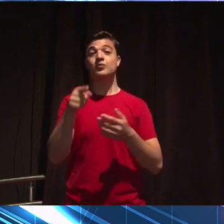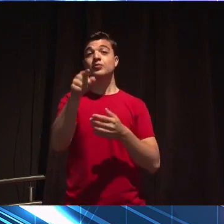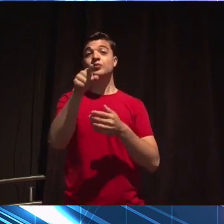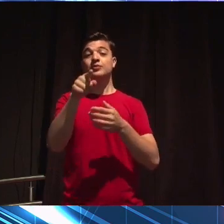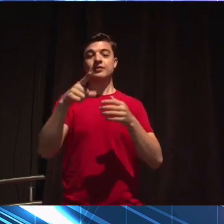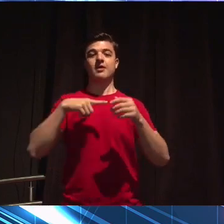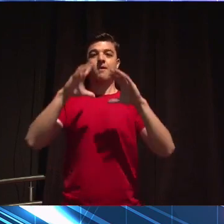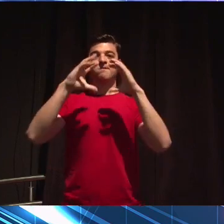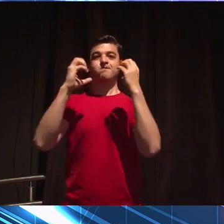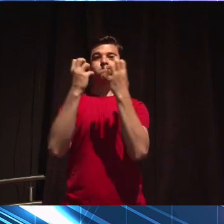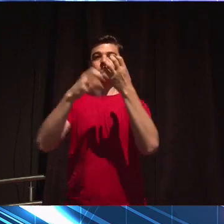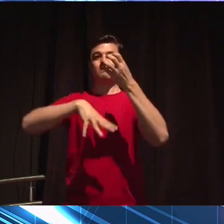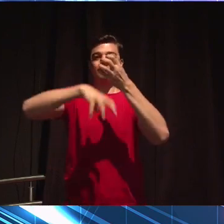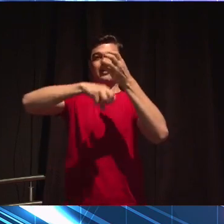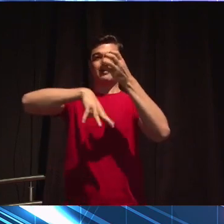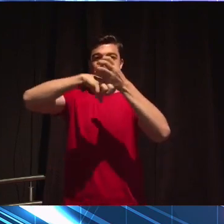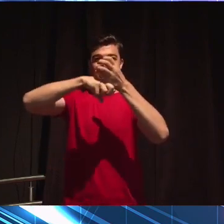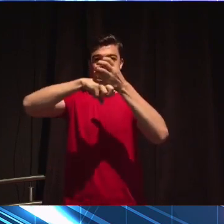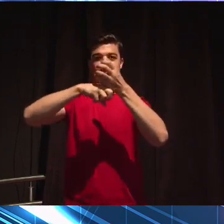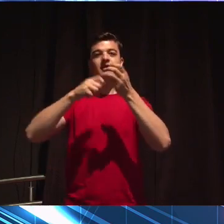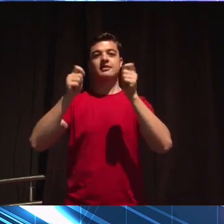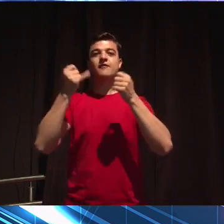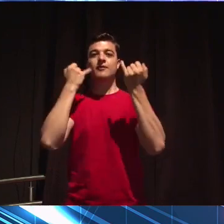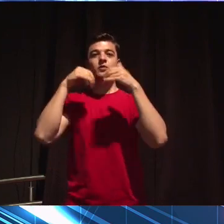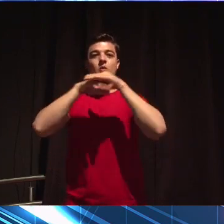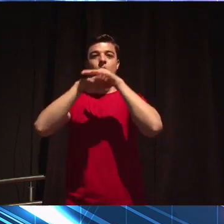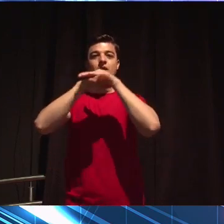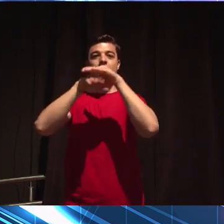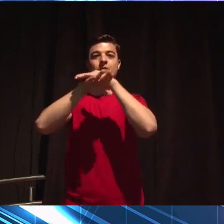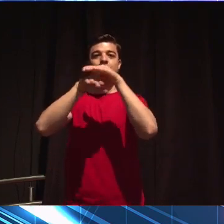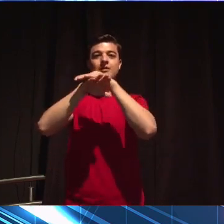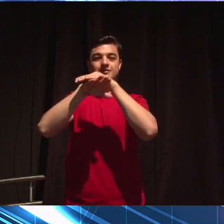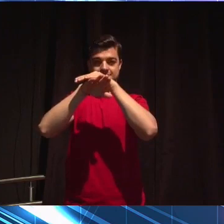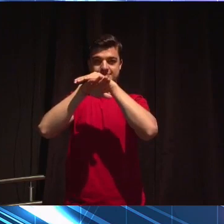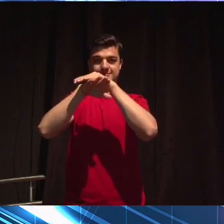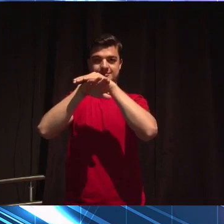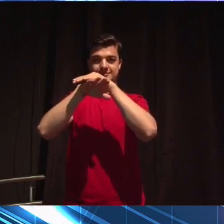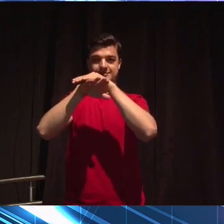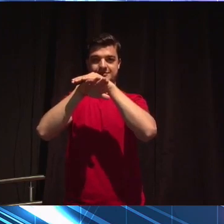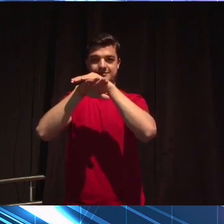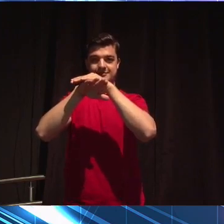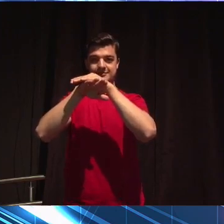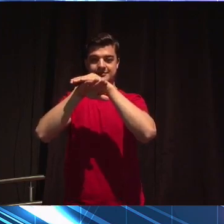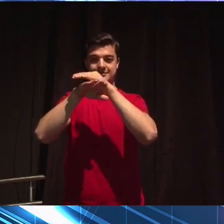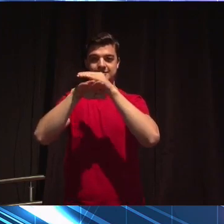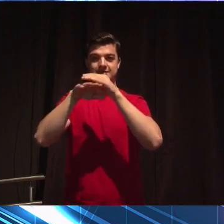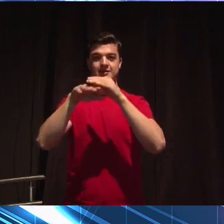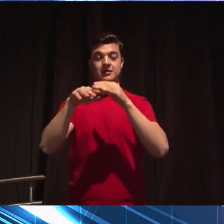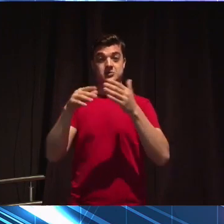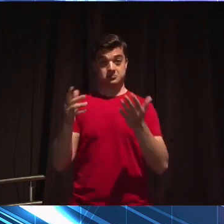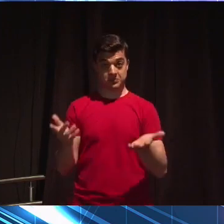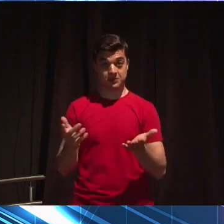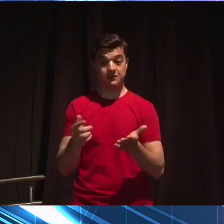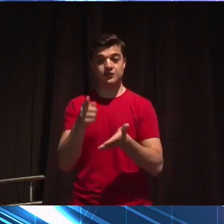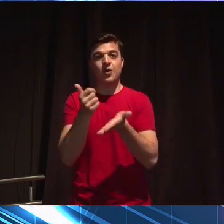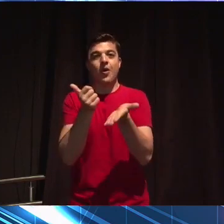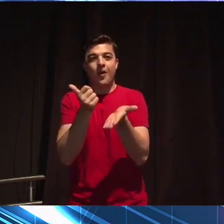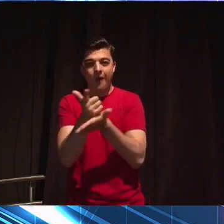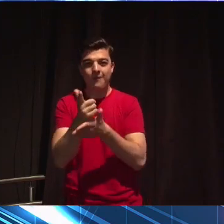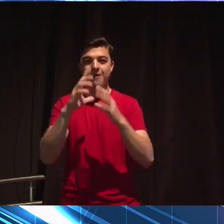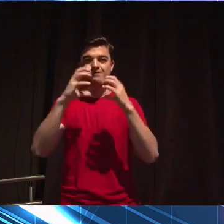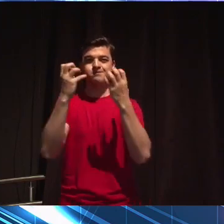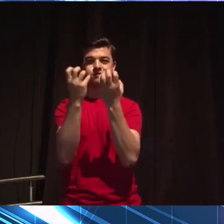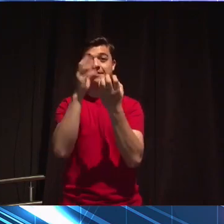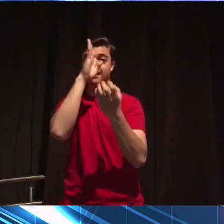serviço de armazenamento gratuito, saiba que, na prática, o produto é você está sendo vendido, de alguma forma. Tá? Então, por isso que eu digo quase de graça.